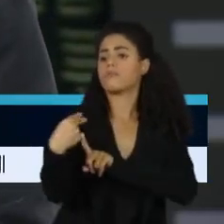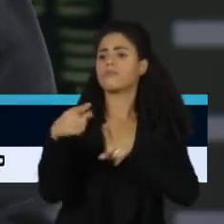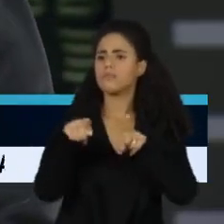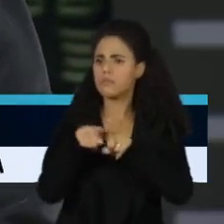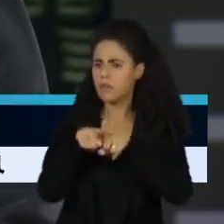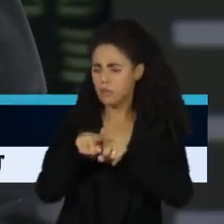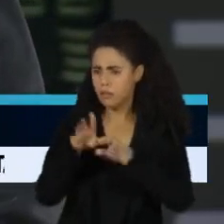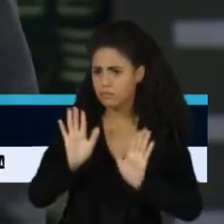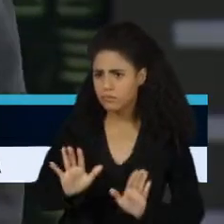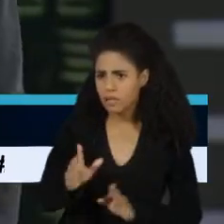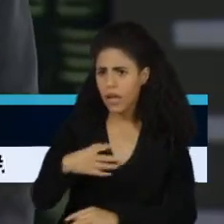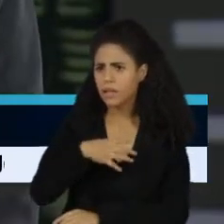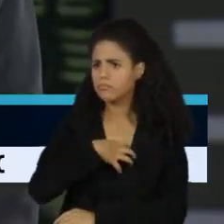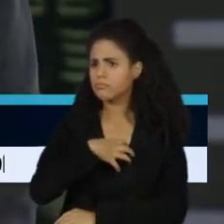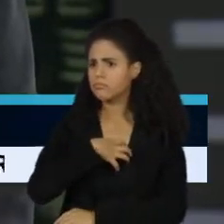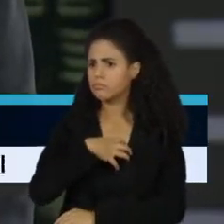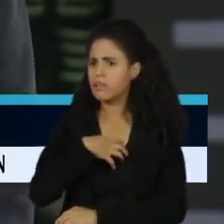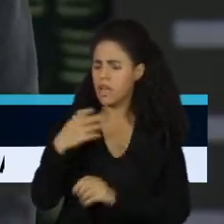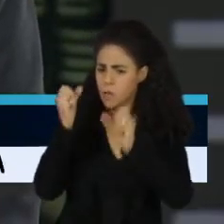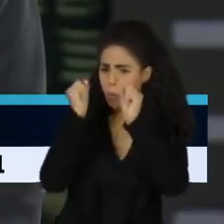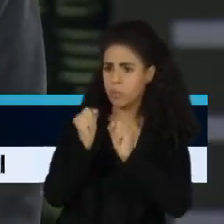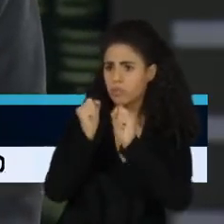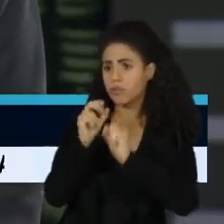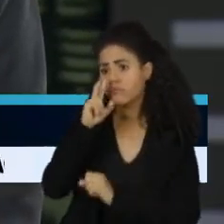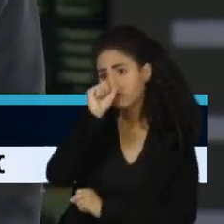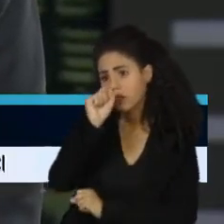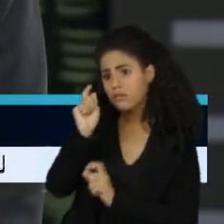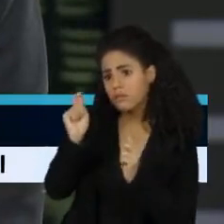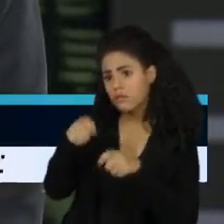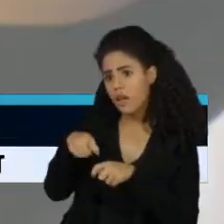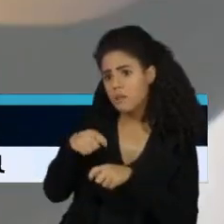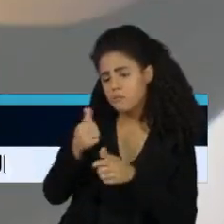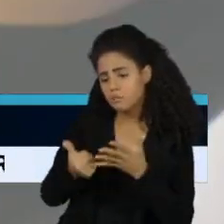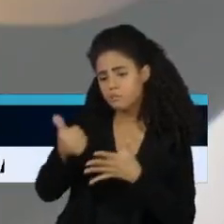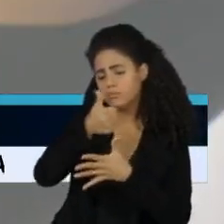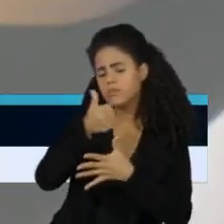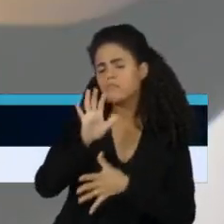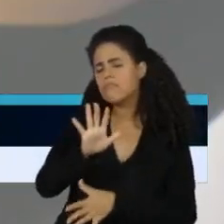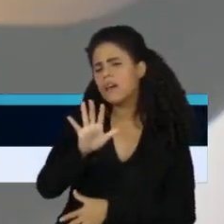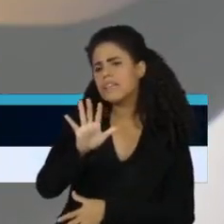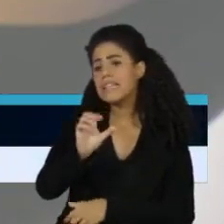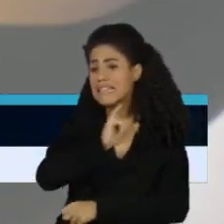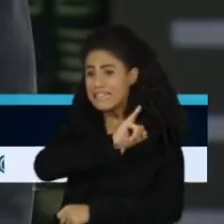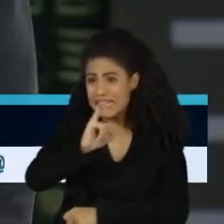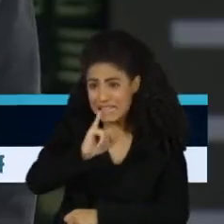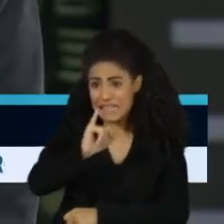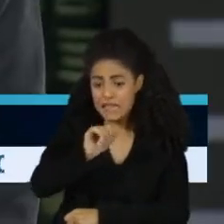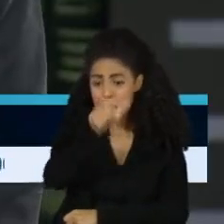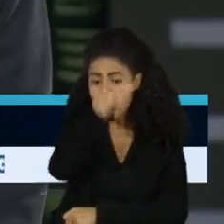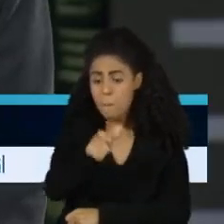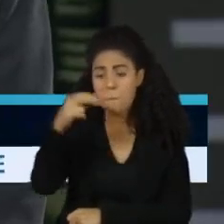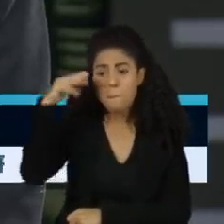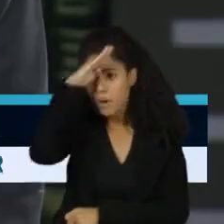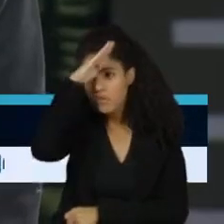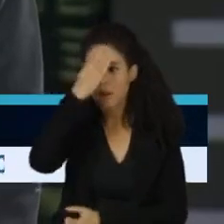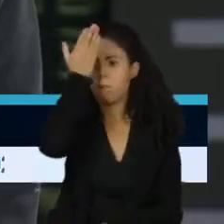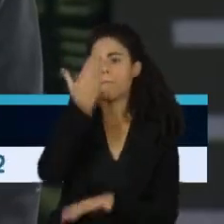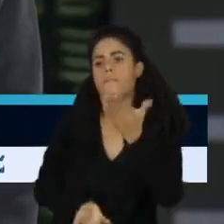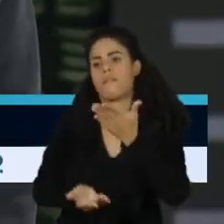sendo quem está hoje no poder, ele sempre tem uma vantagem, mas eu acho que, assim, no momento que ele perder essa eleição, isso morreu. Eu acho